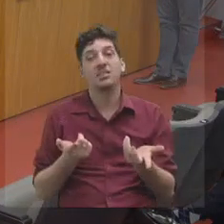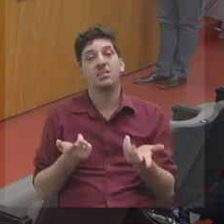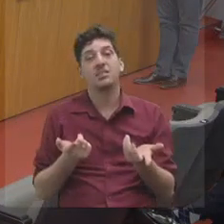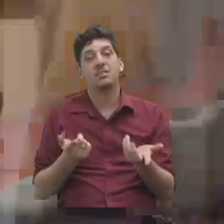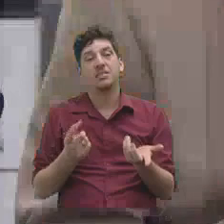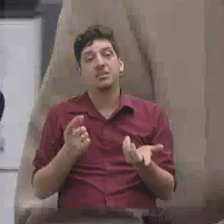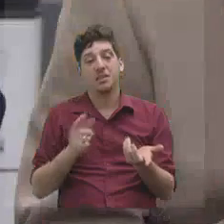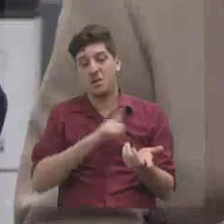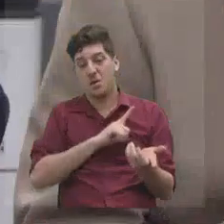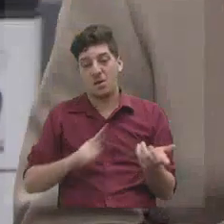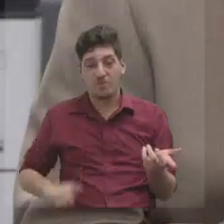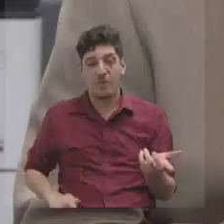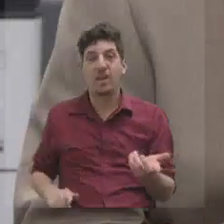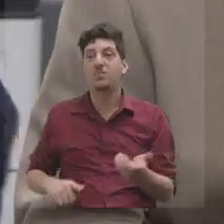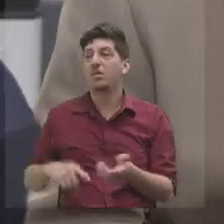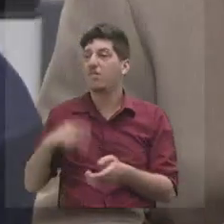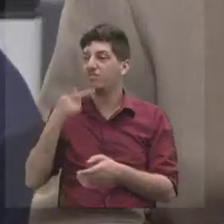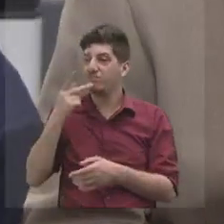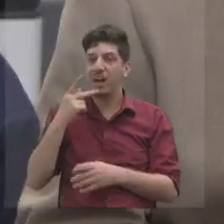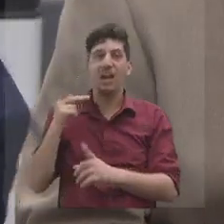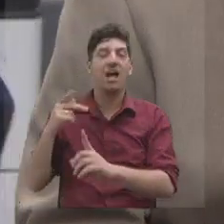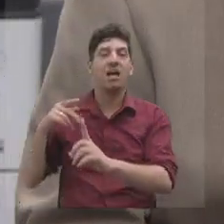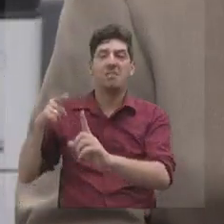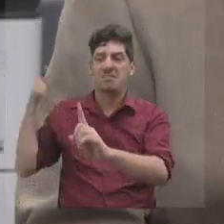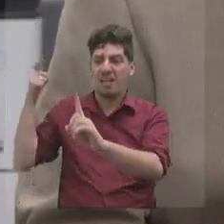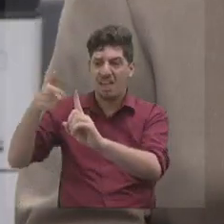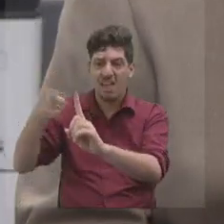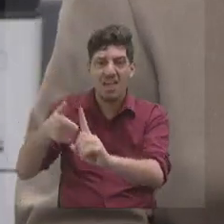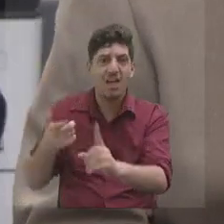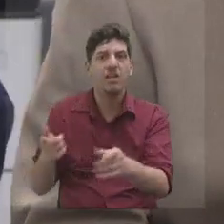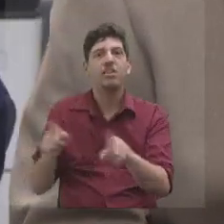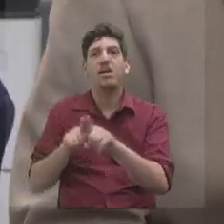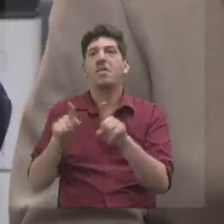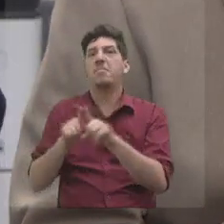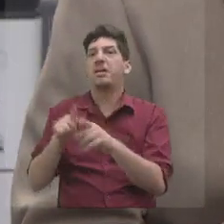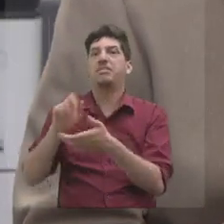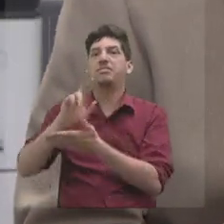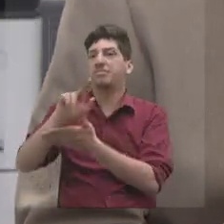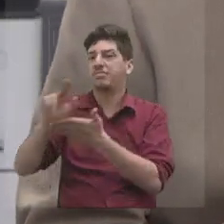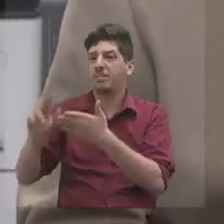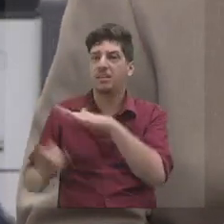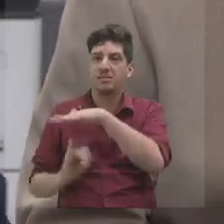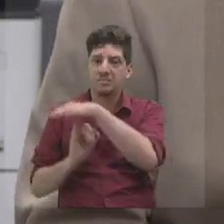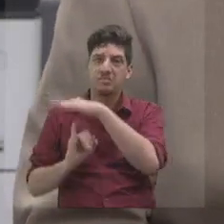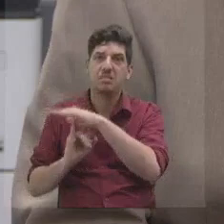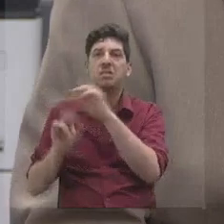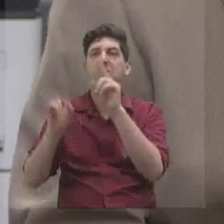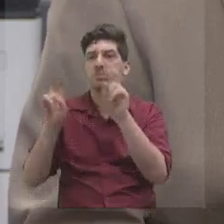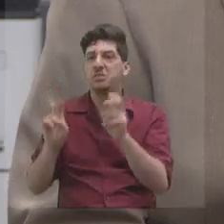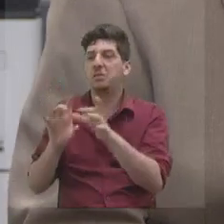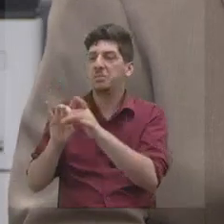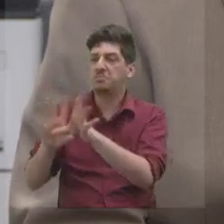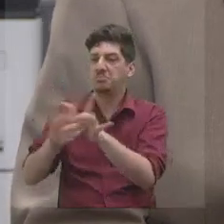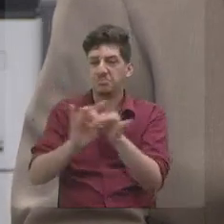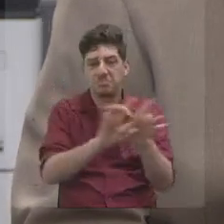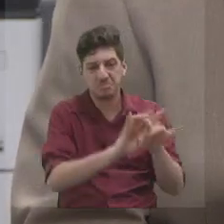no Governador aqui esses dias e no Pedro na seifra no Deere na questão das concessões pedágio